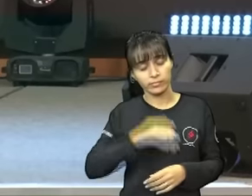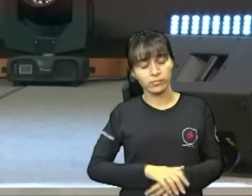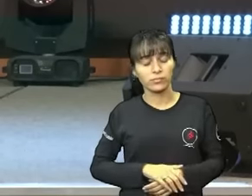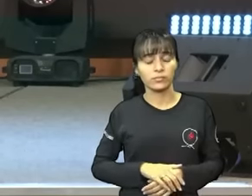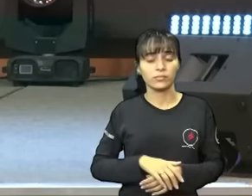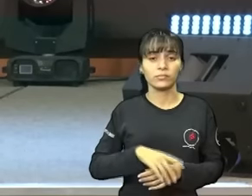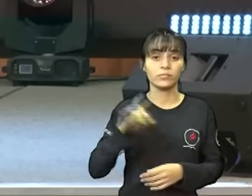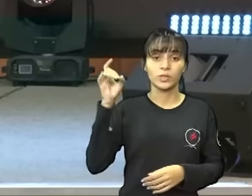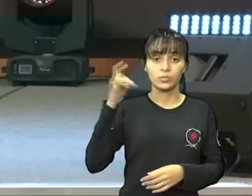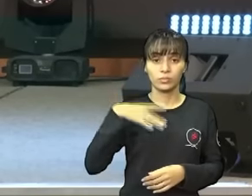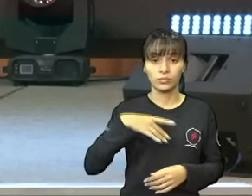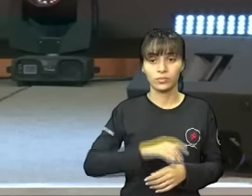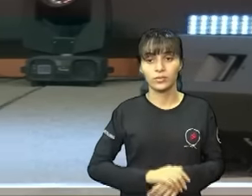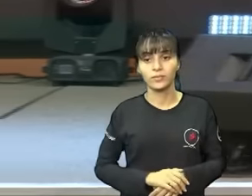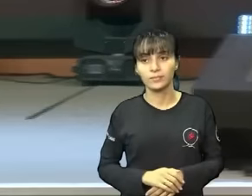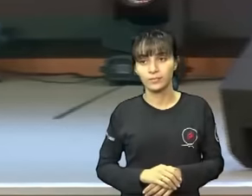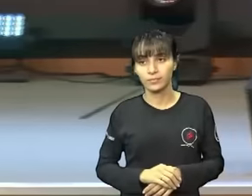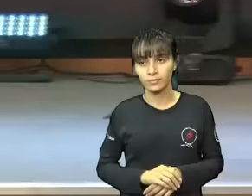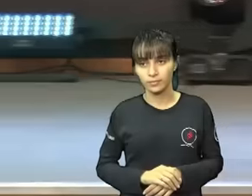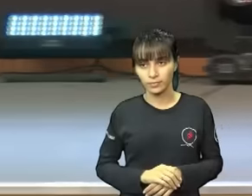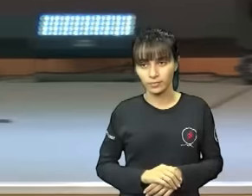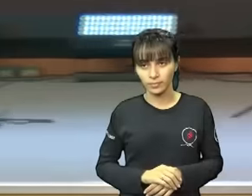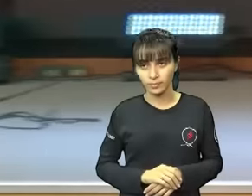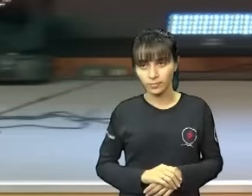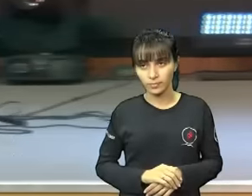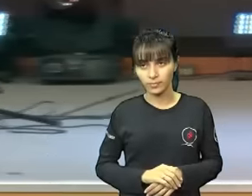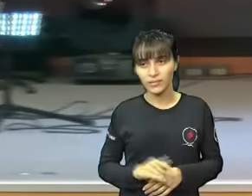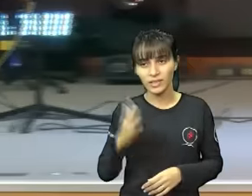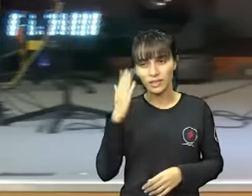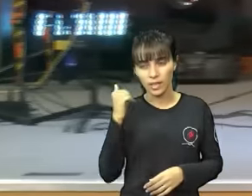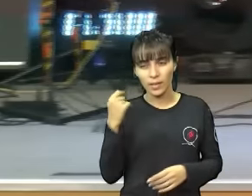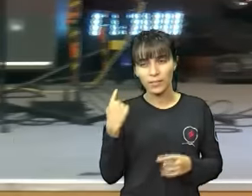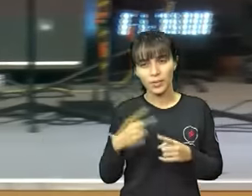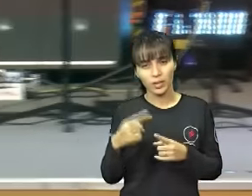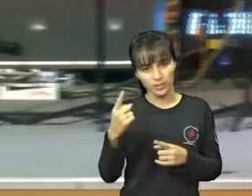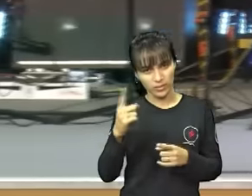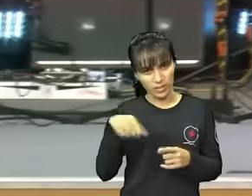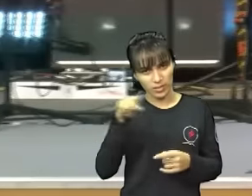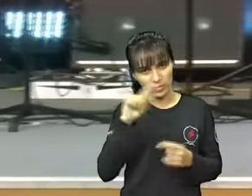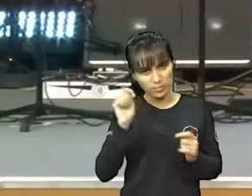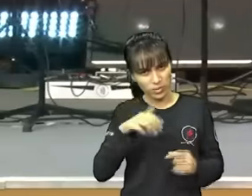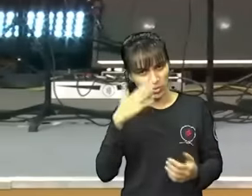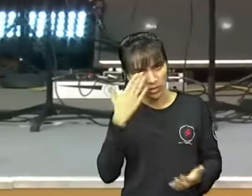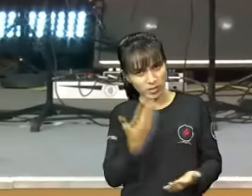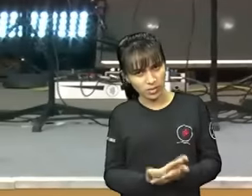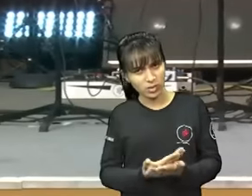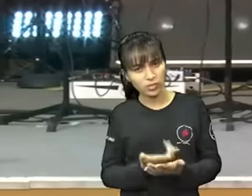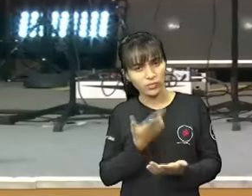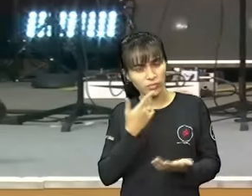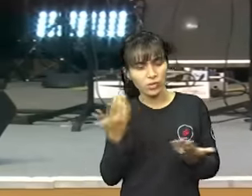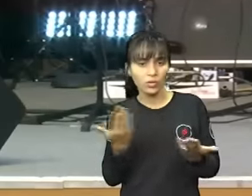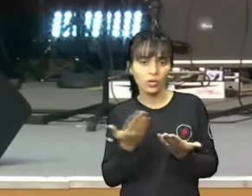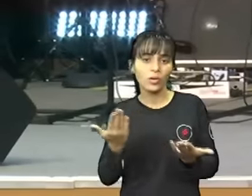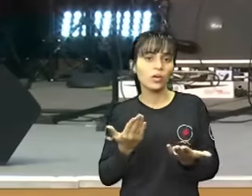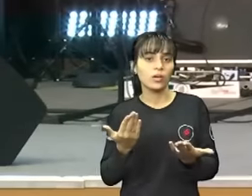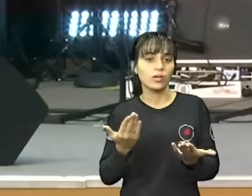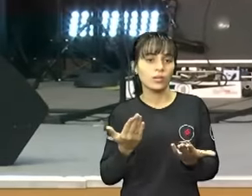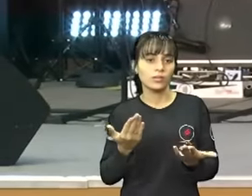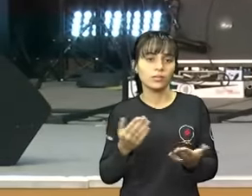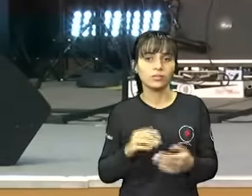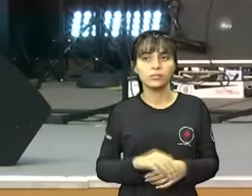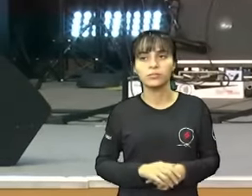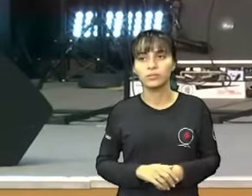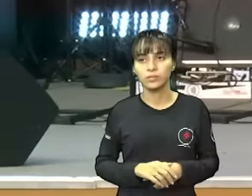lugar quem sabe porque você pode crer no que eu acabei de falar isso aqui é transcedental